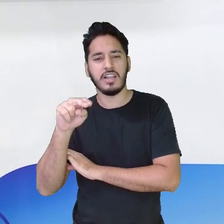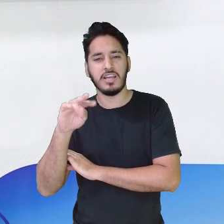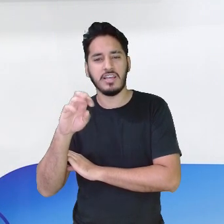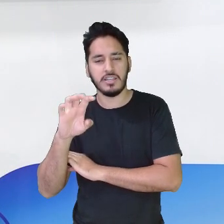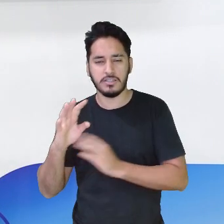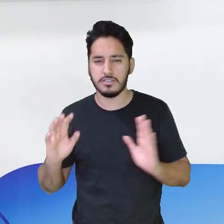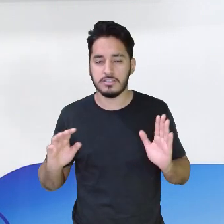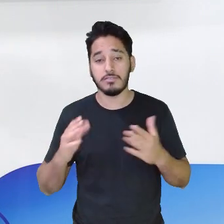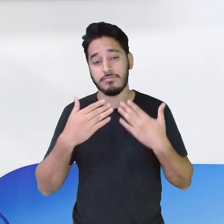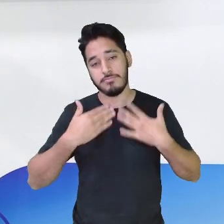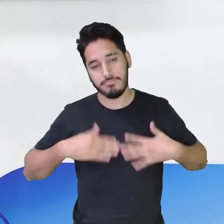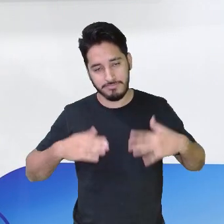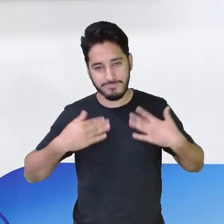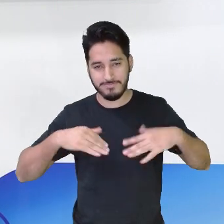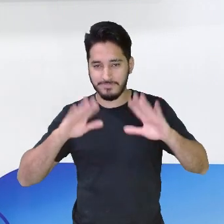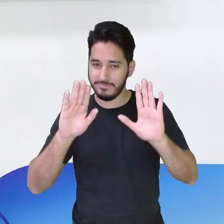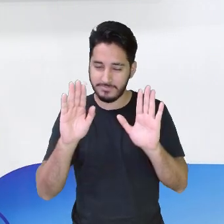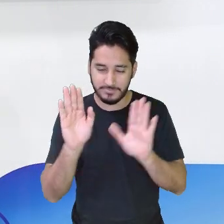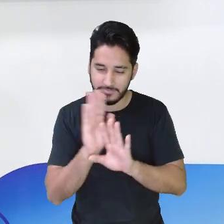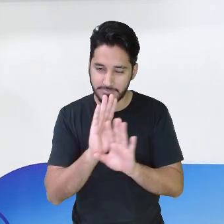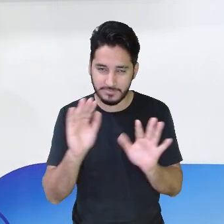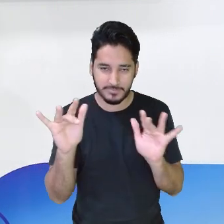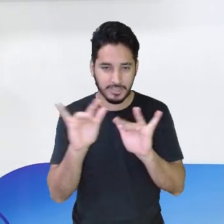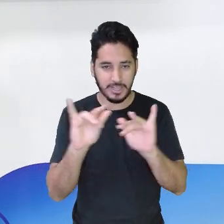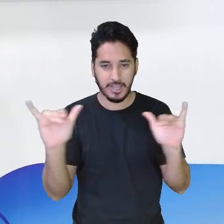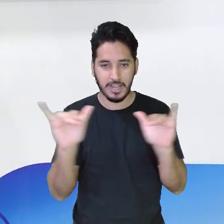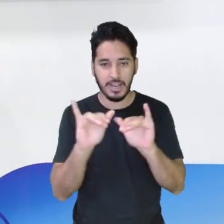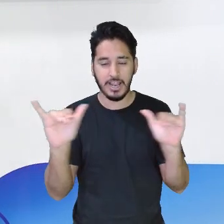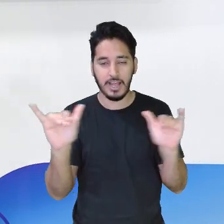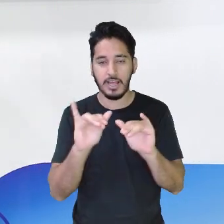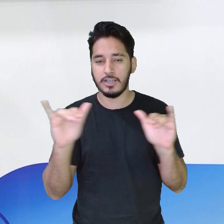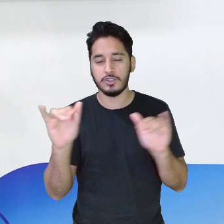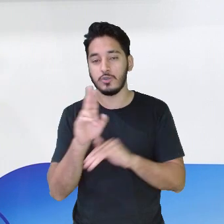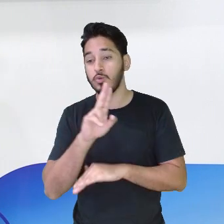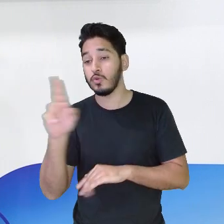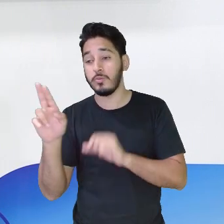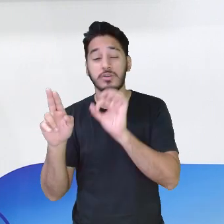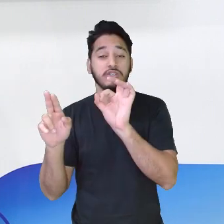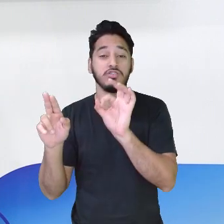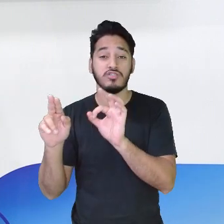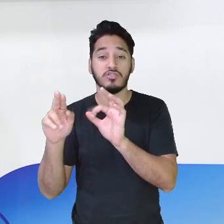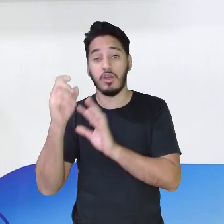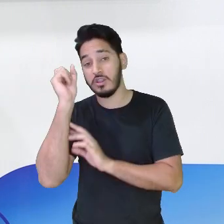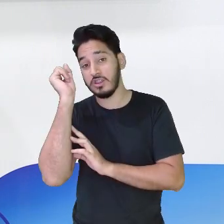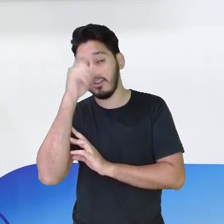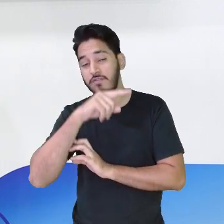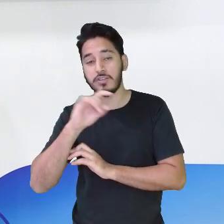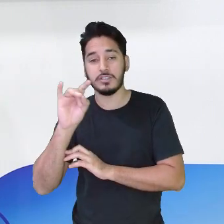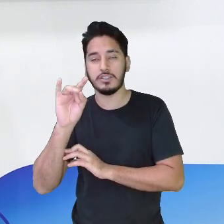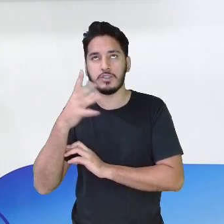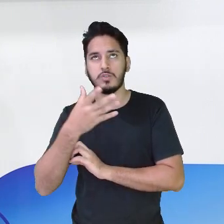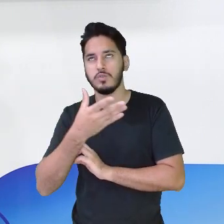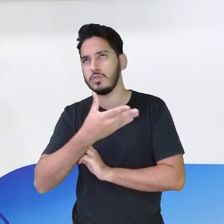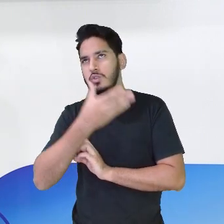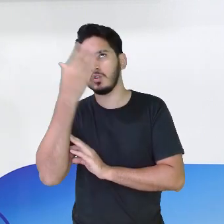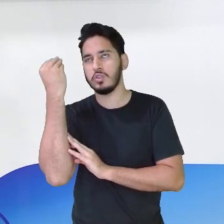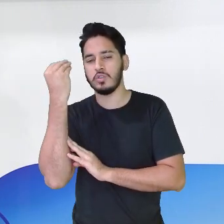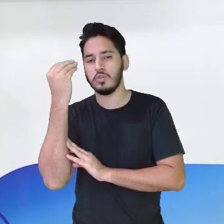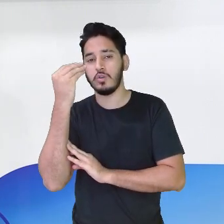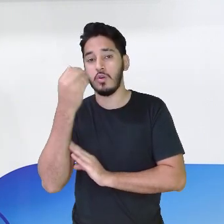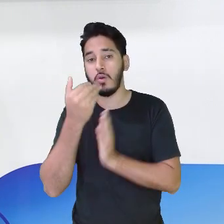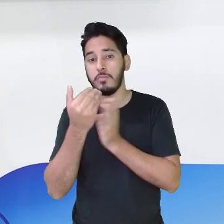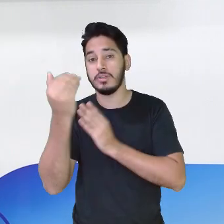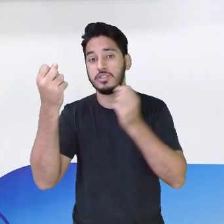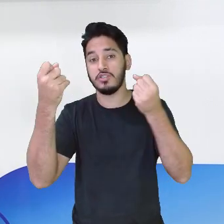fique tranquila, que esse nome só é difícil para quem não ouviu falar. Quando eu começar a explicar para